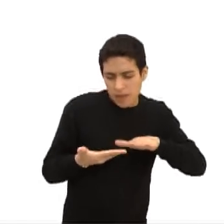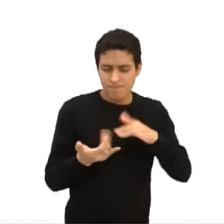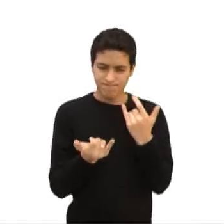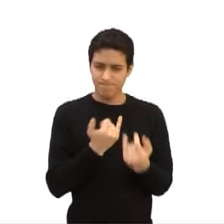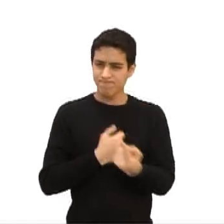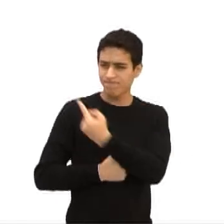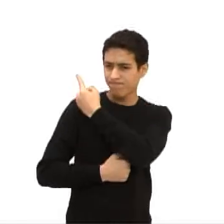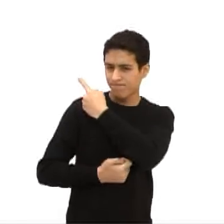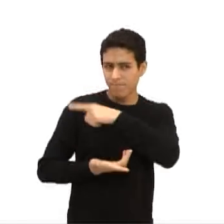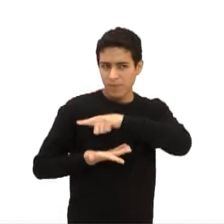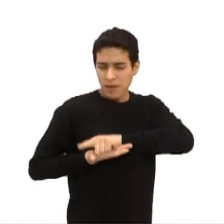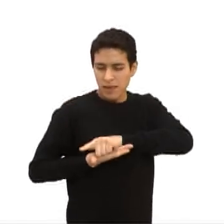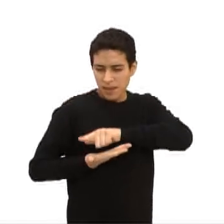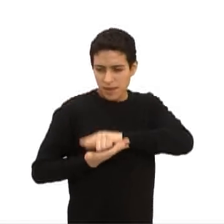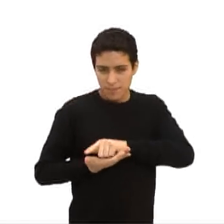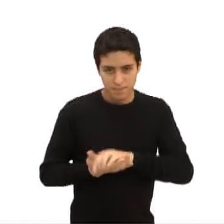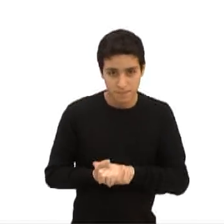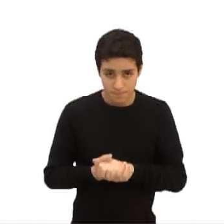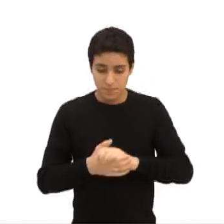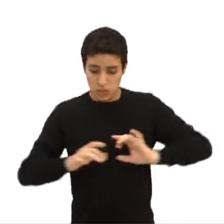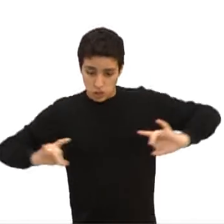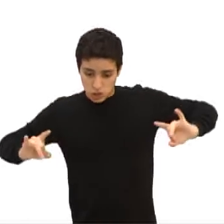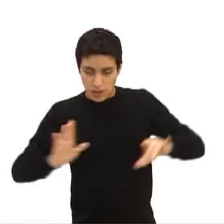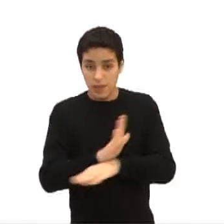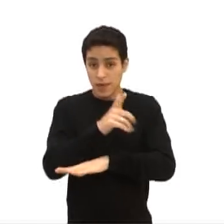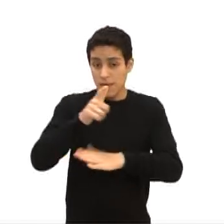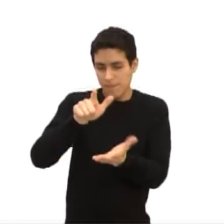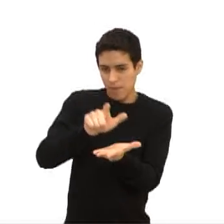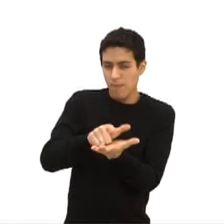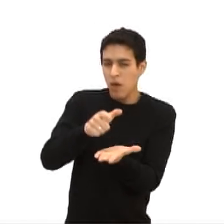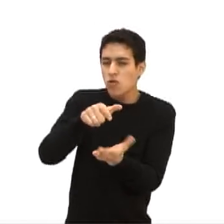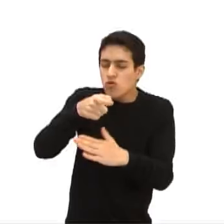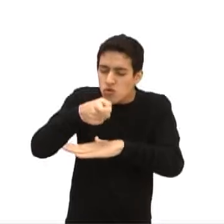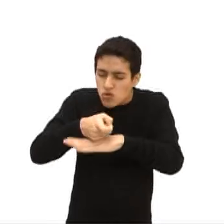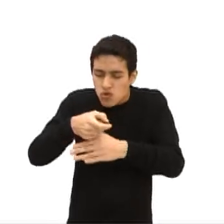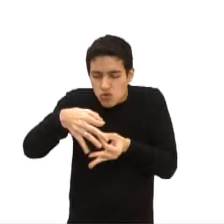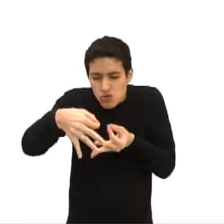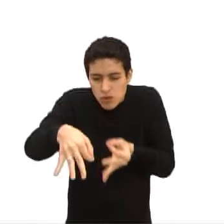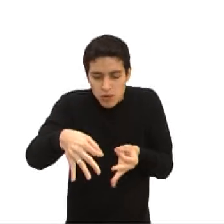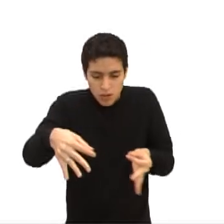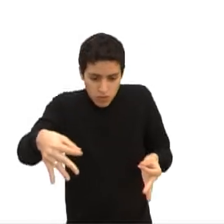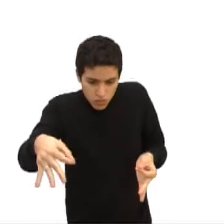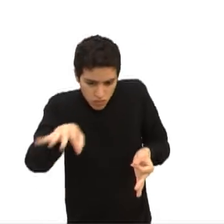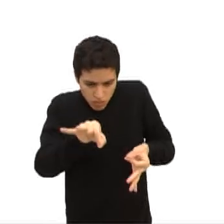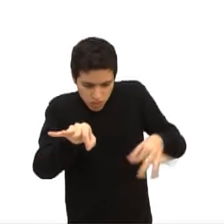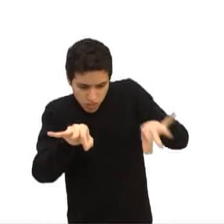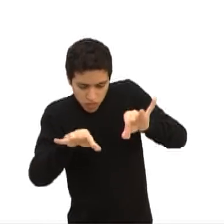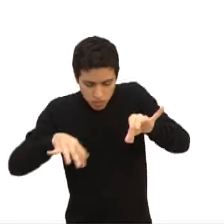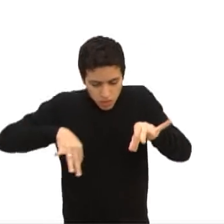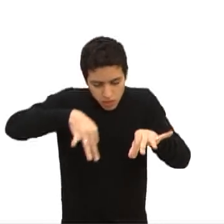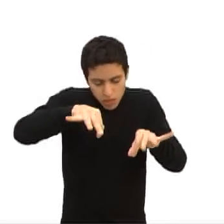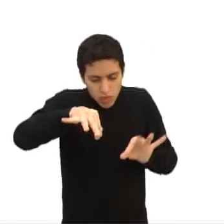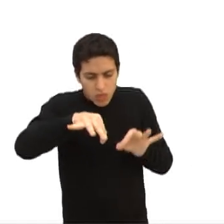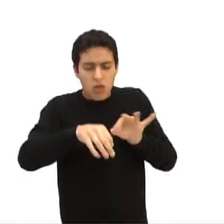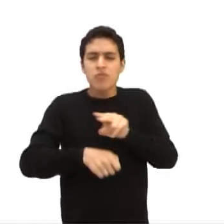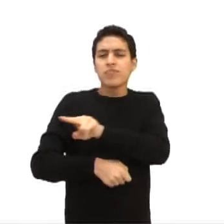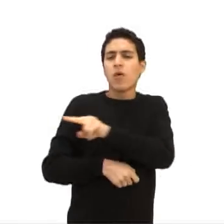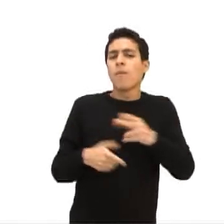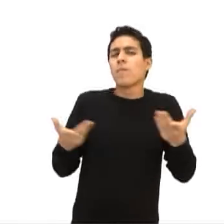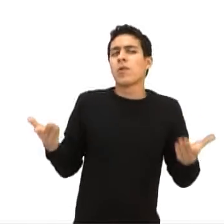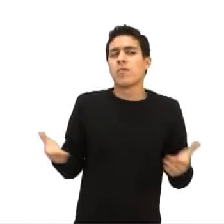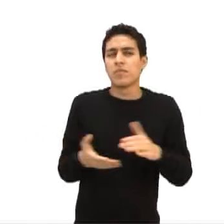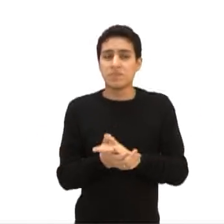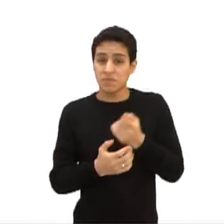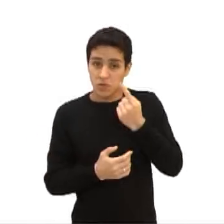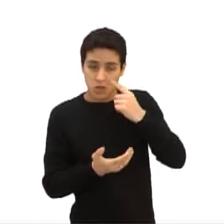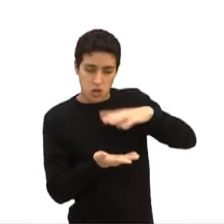mostra a figura abaixo. Ao juntar todas essas partes, formam um sólido chamado A.